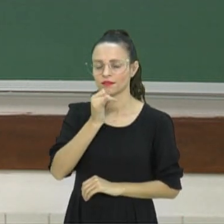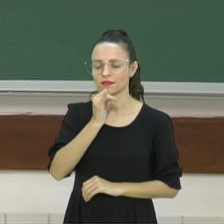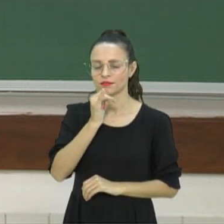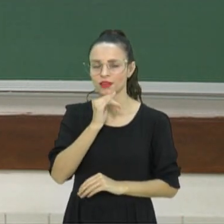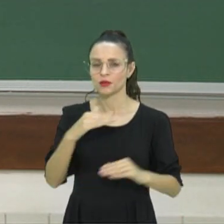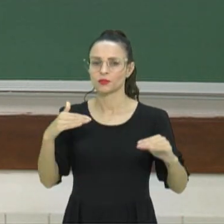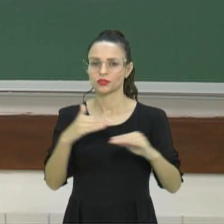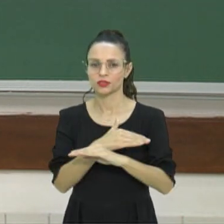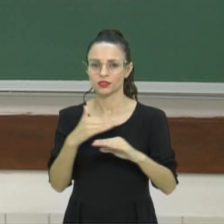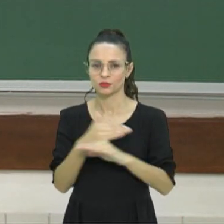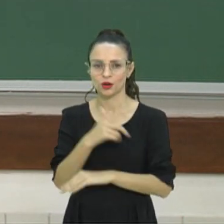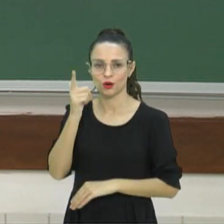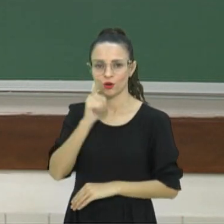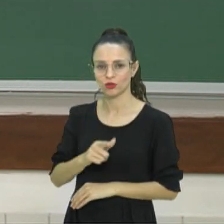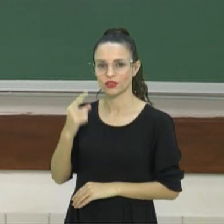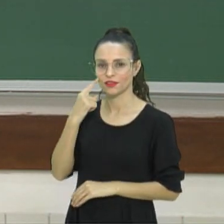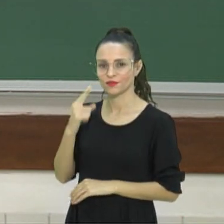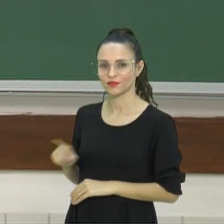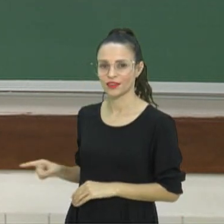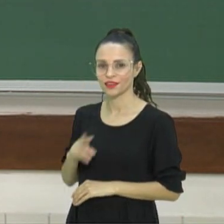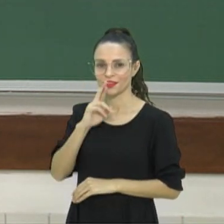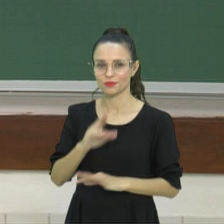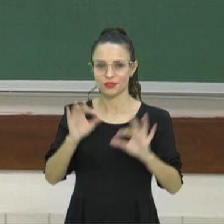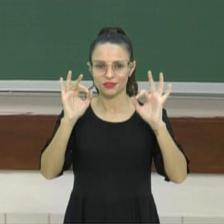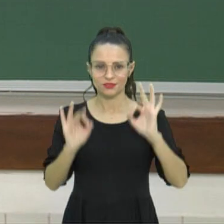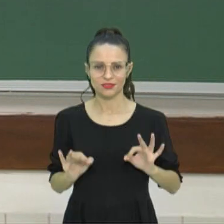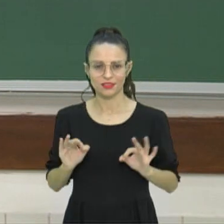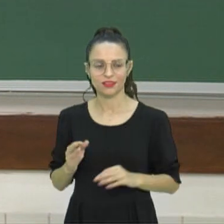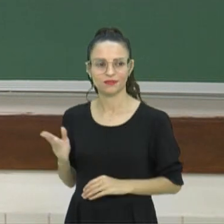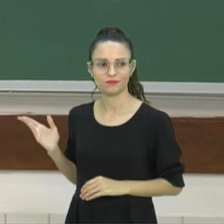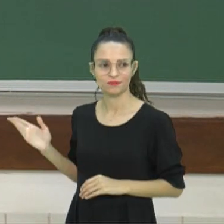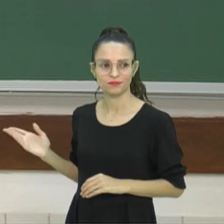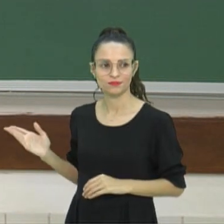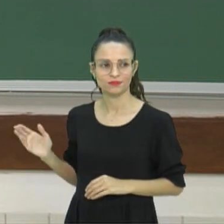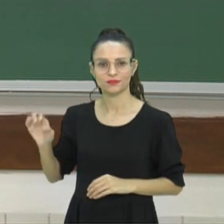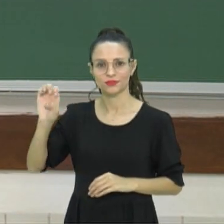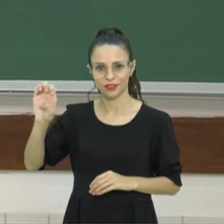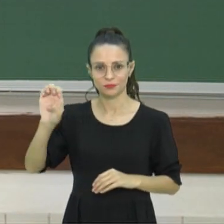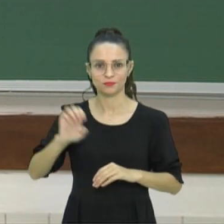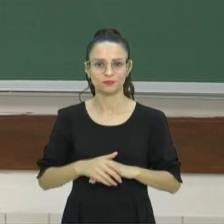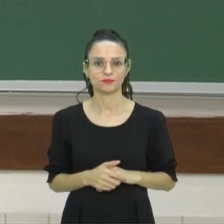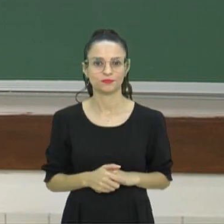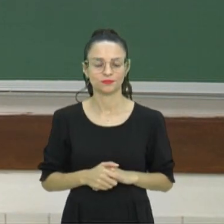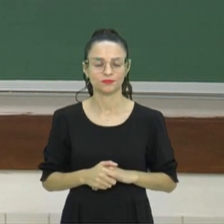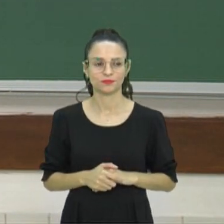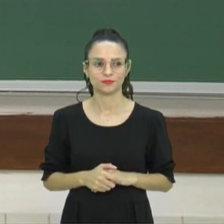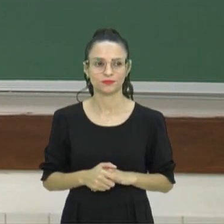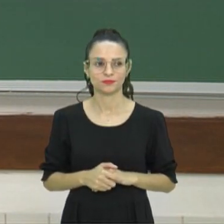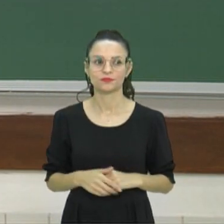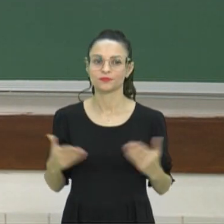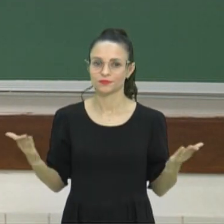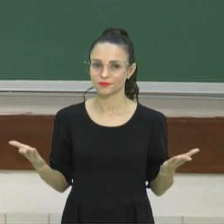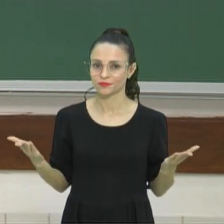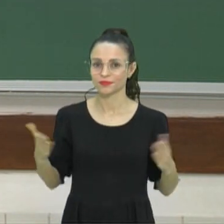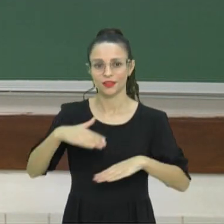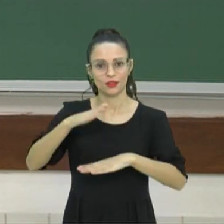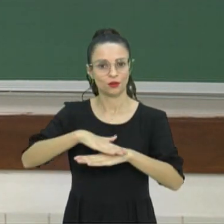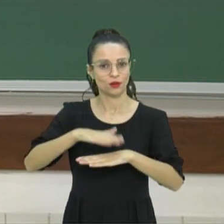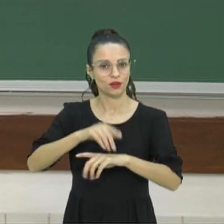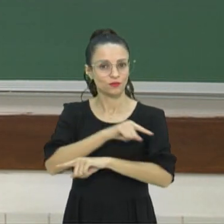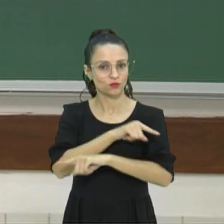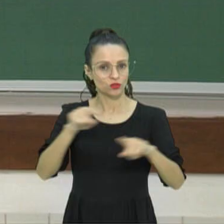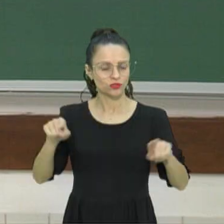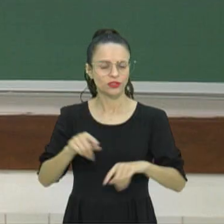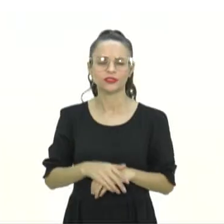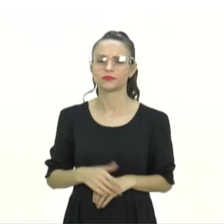transporte para que nós pudéssemos enxergar que a resposta certa seria então a letra E. Bom, agora é a vez de vocês.